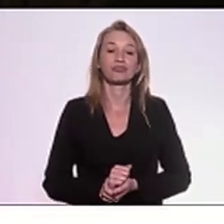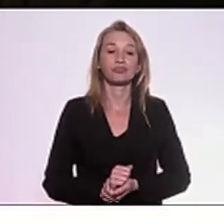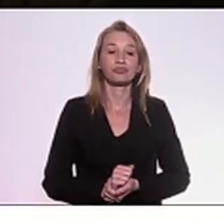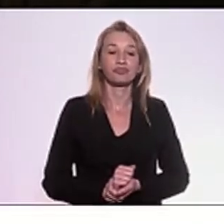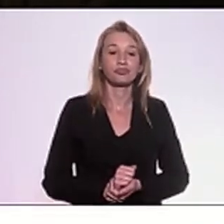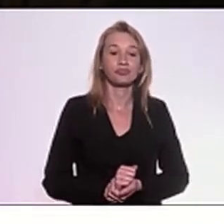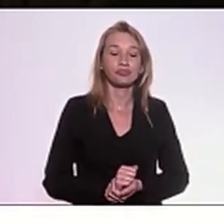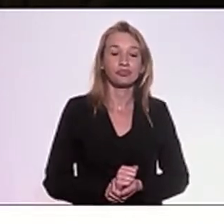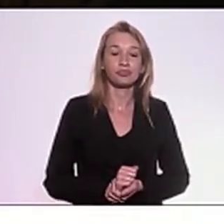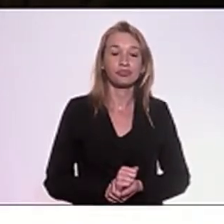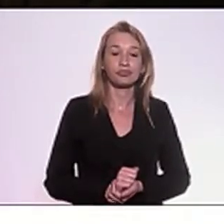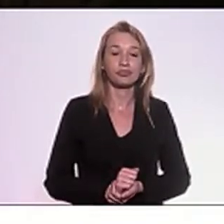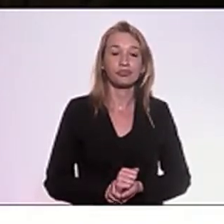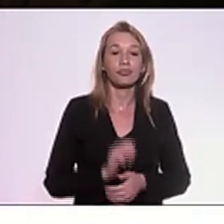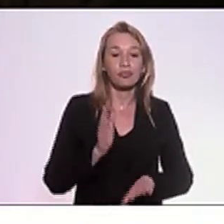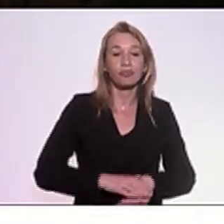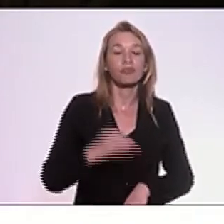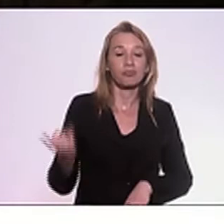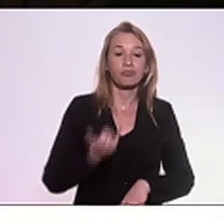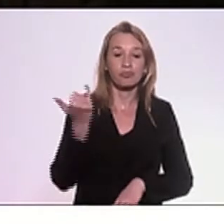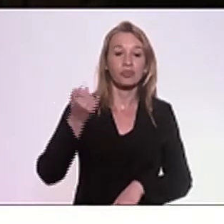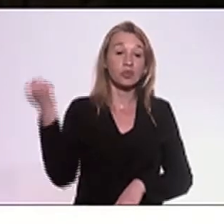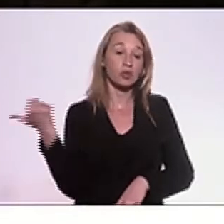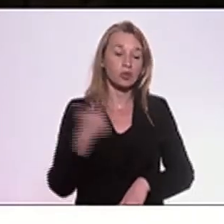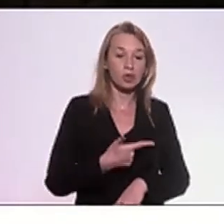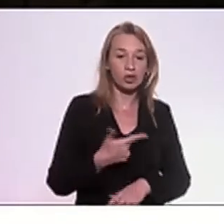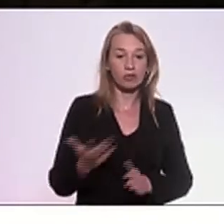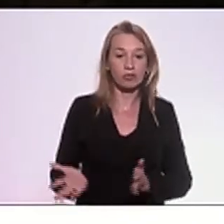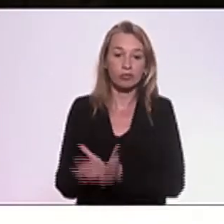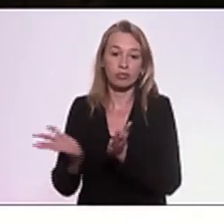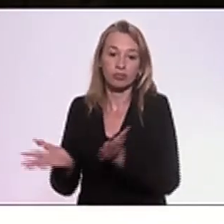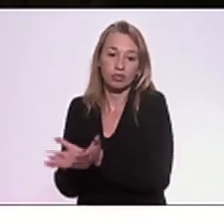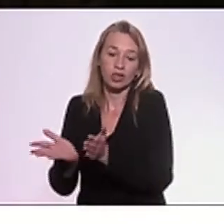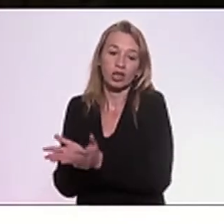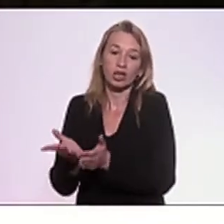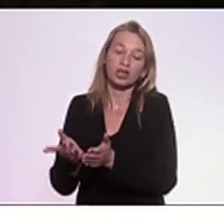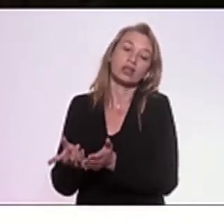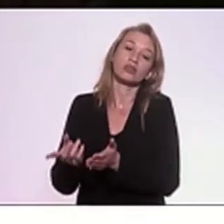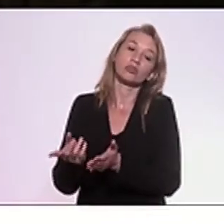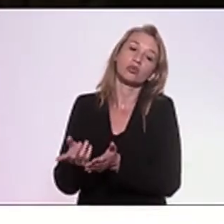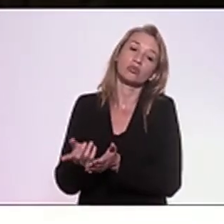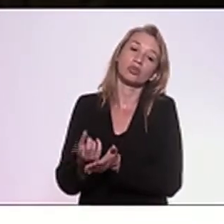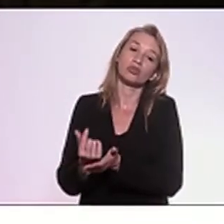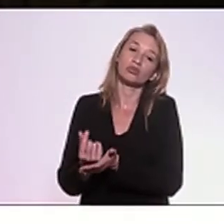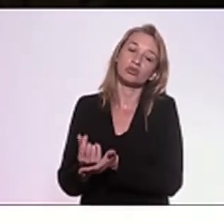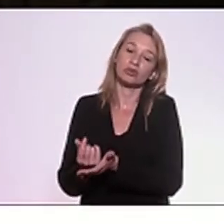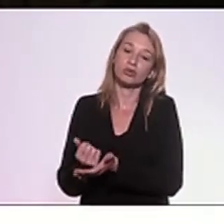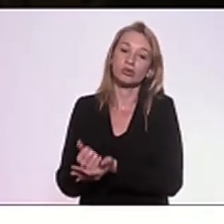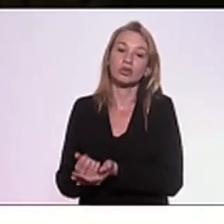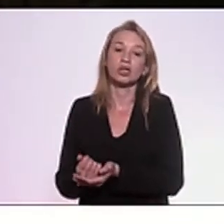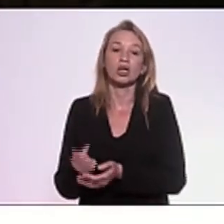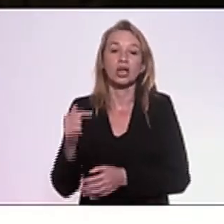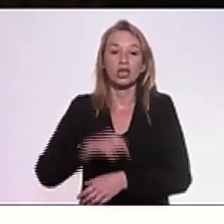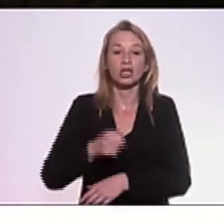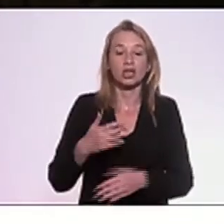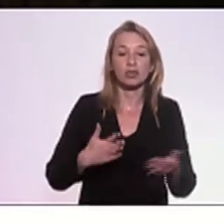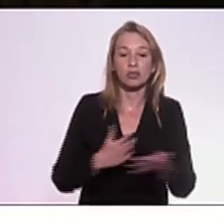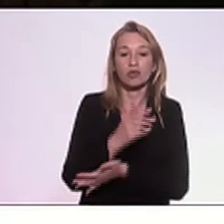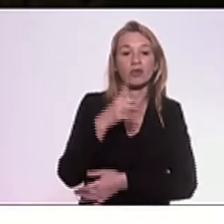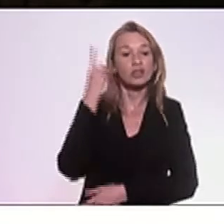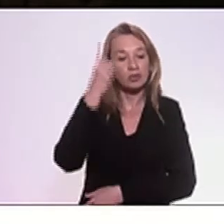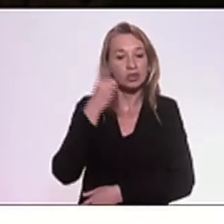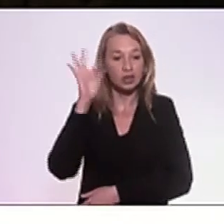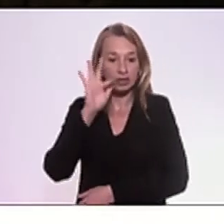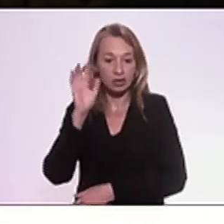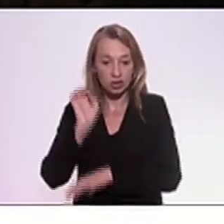um indicador mais importante o de calamidade financeira, pois ele é aprovado aqui pelo nosso parlamento, pelo parlamento estadual. Então, quando